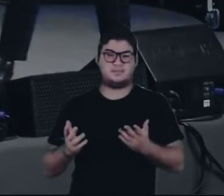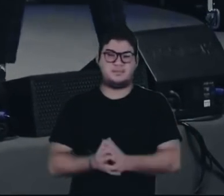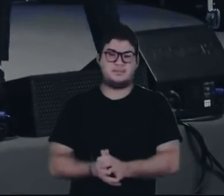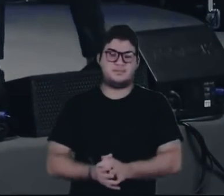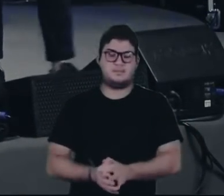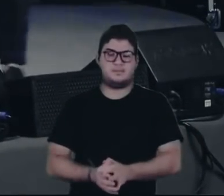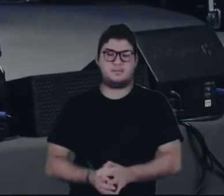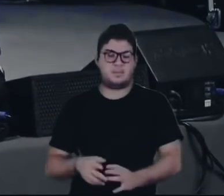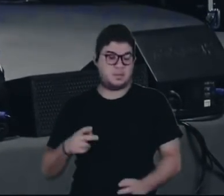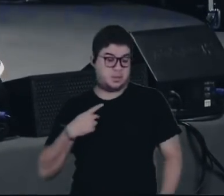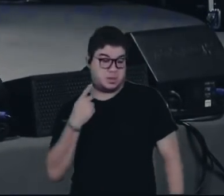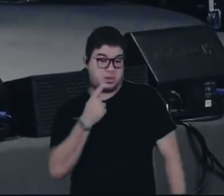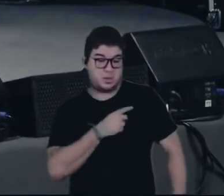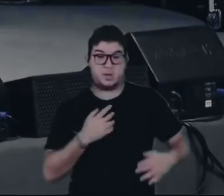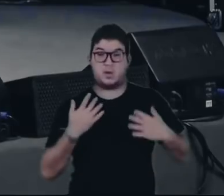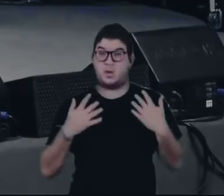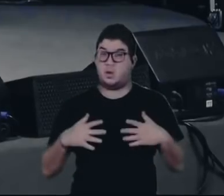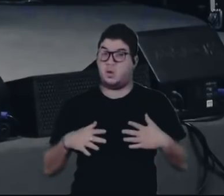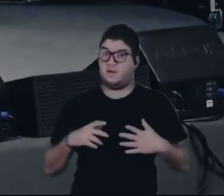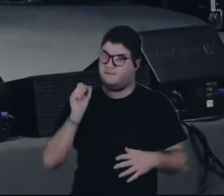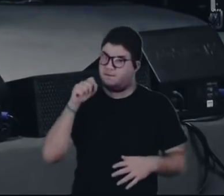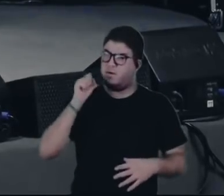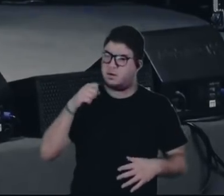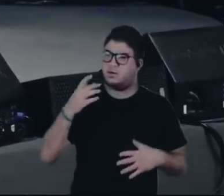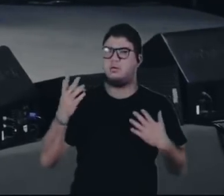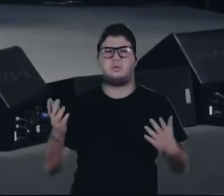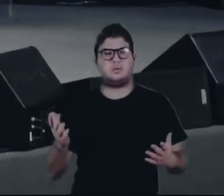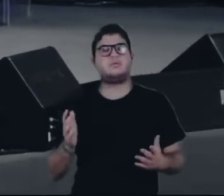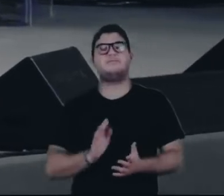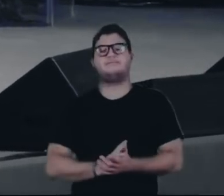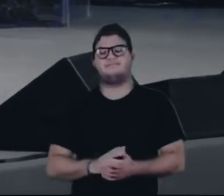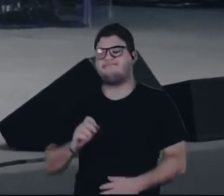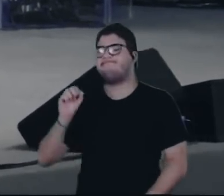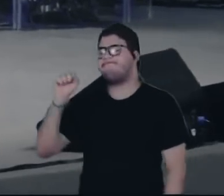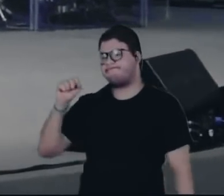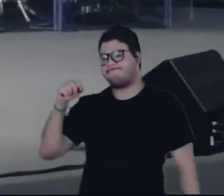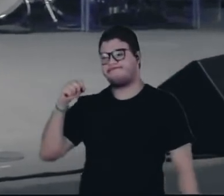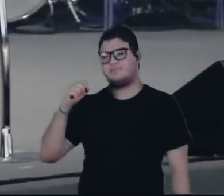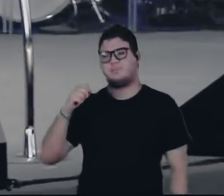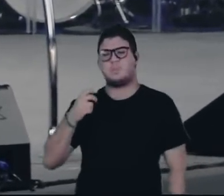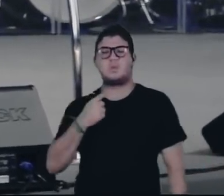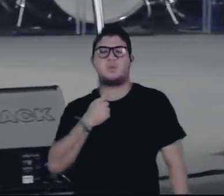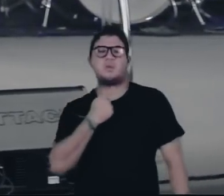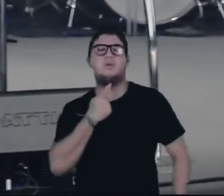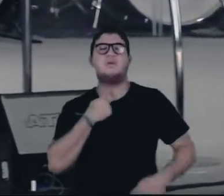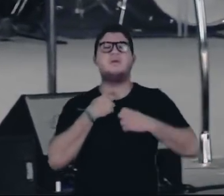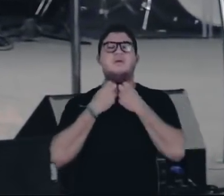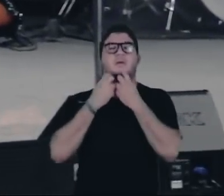Aí esse pastor fez: foi mesmo? Foi, pastor, a minha voz está diferente.